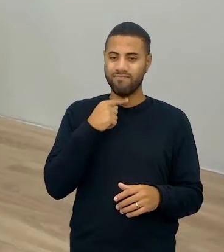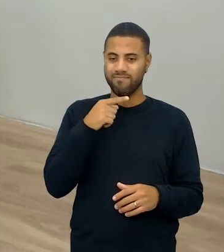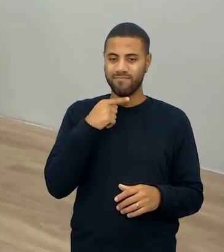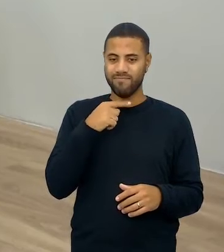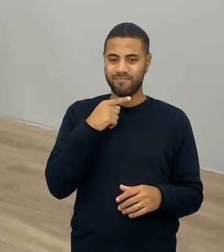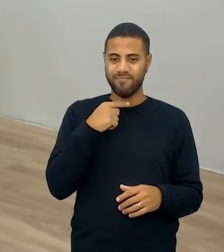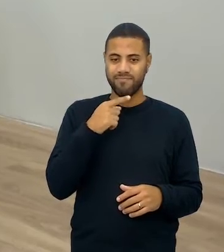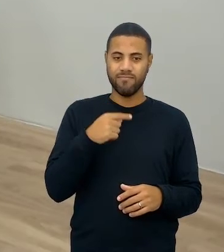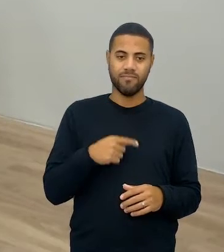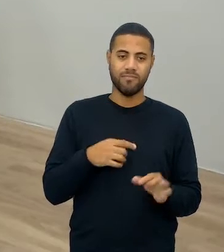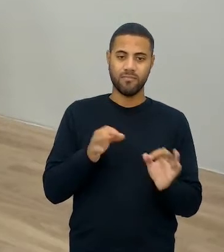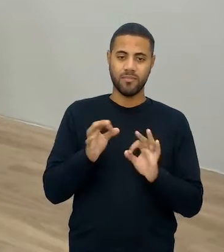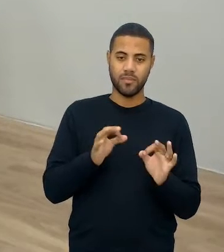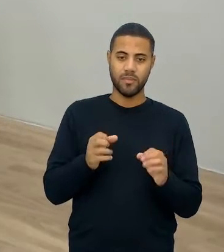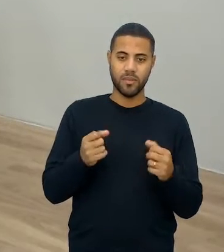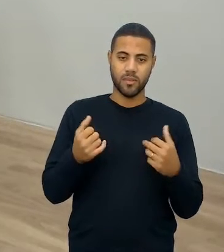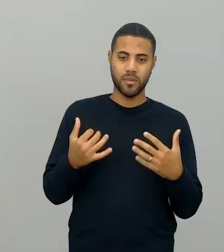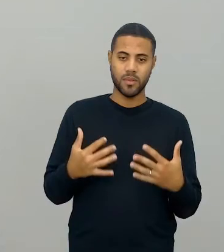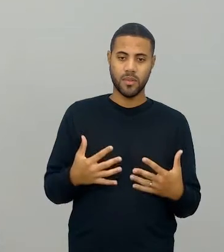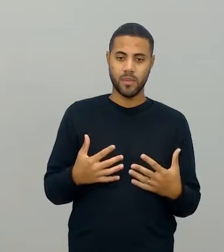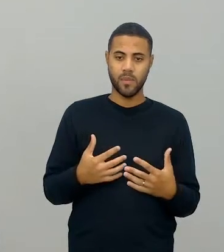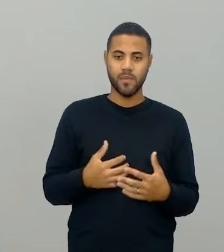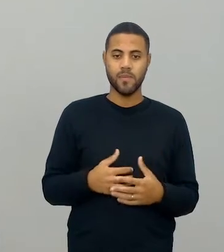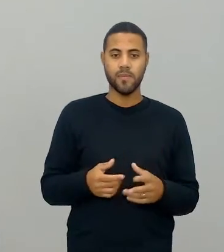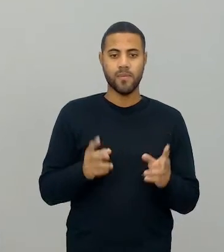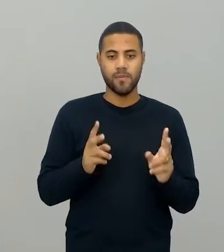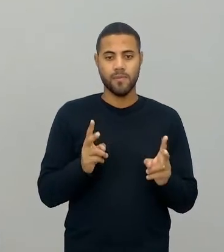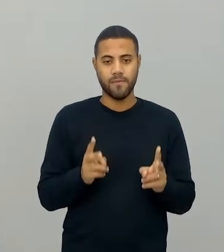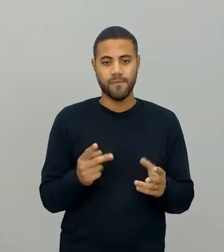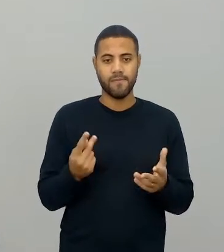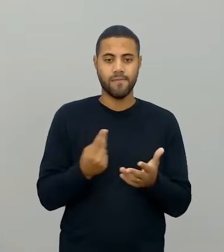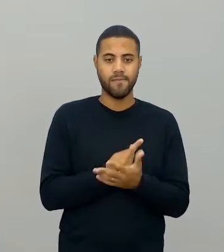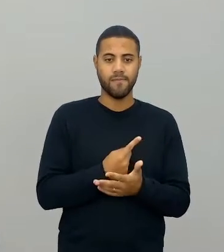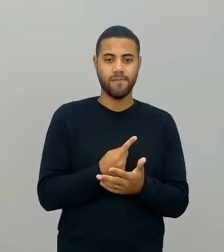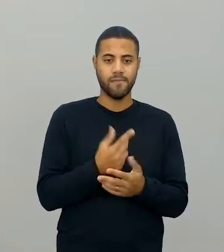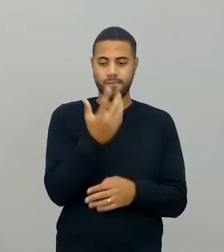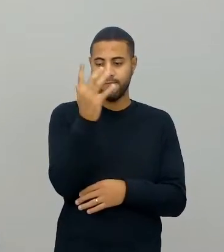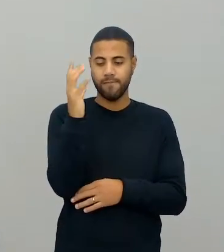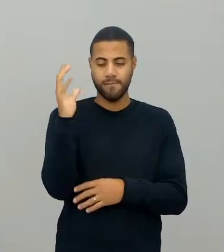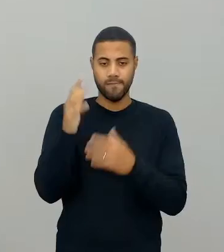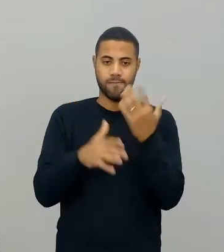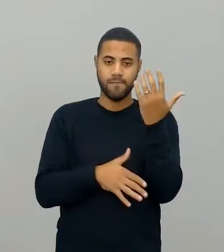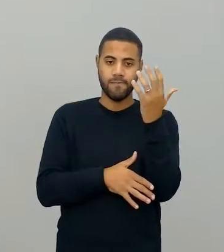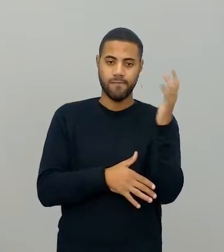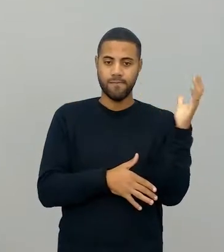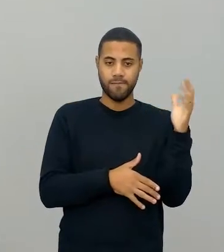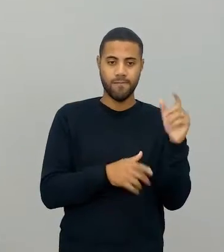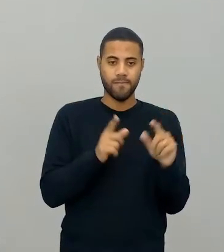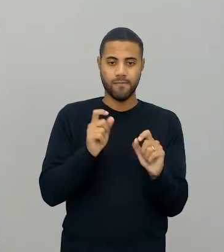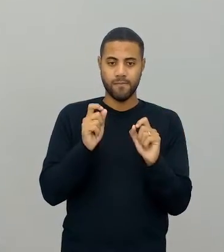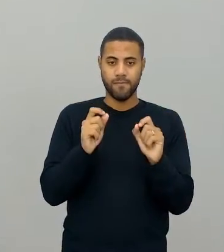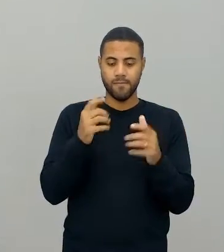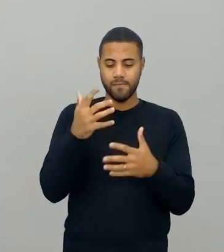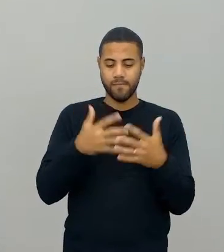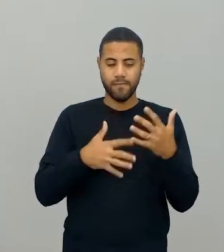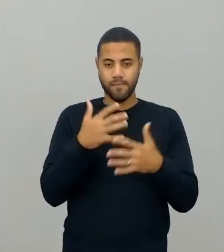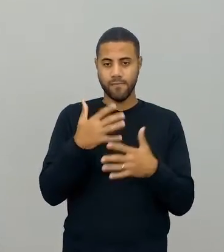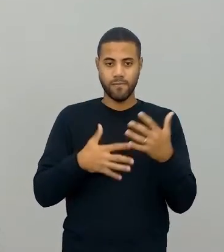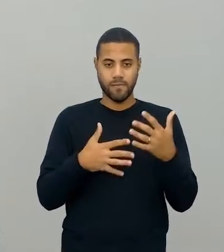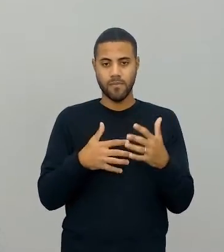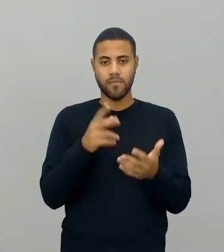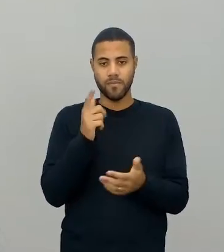ser biodegradado, esse acúmulo que vai acontecer no ambiente é o que realmente atrapalha o